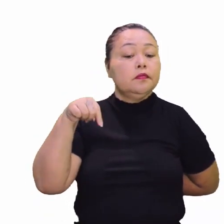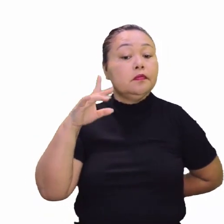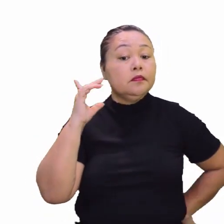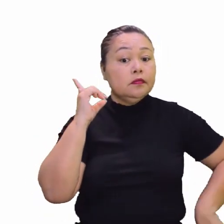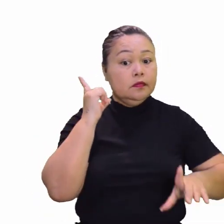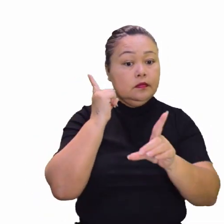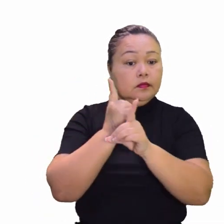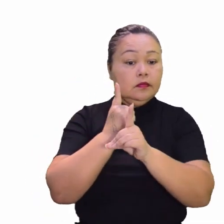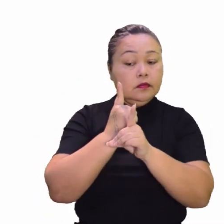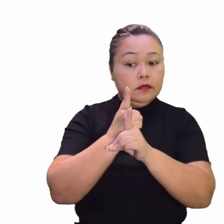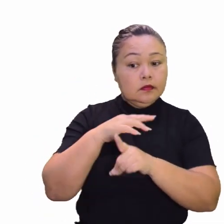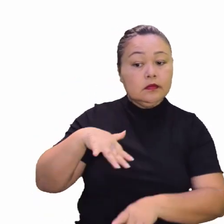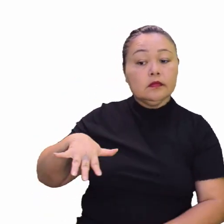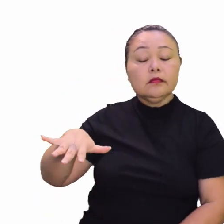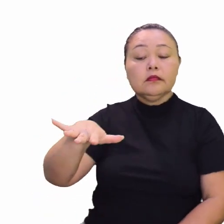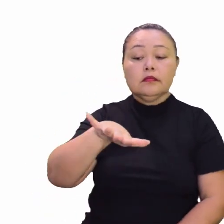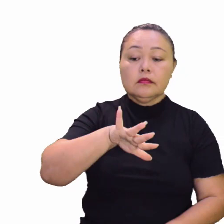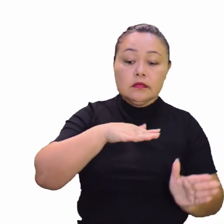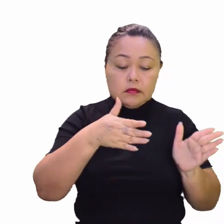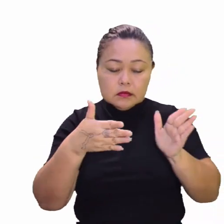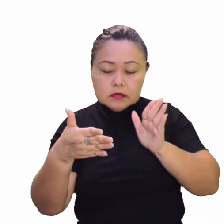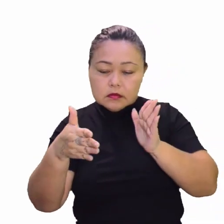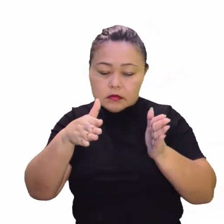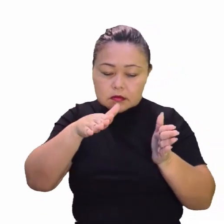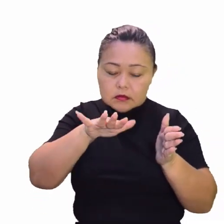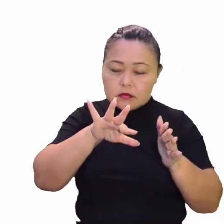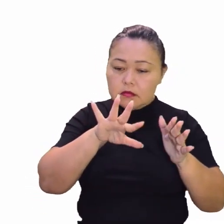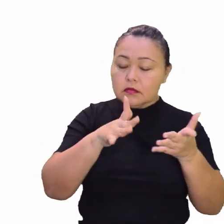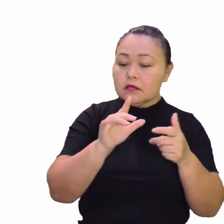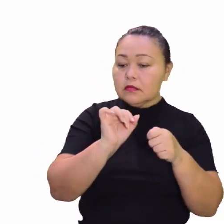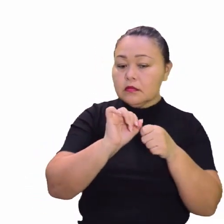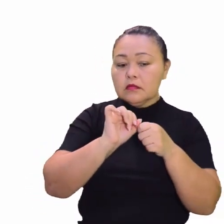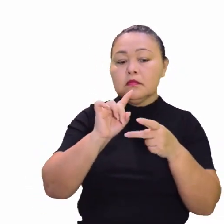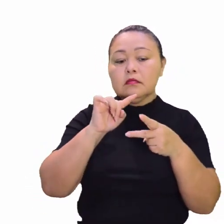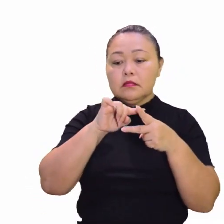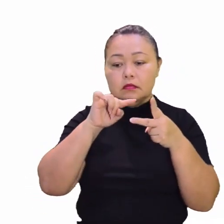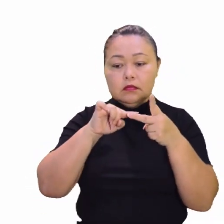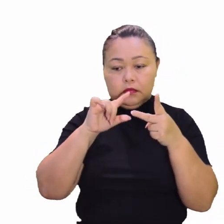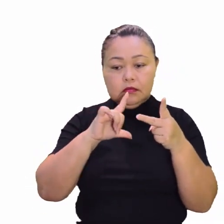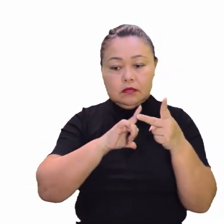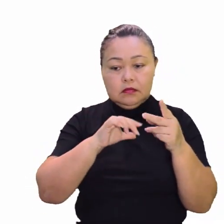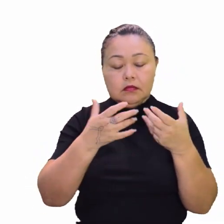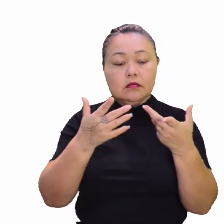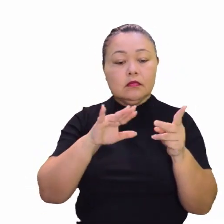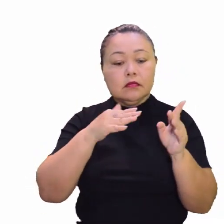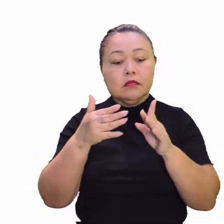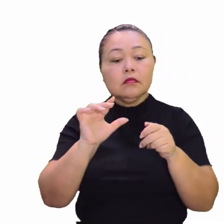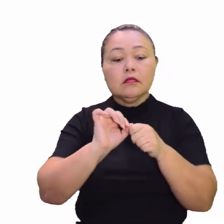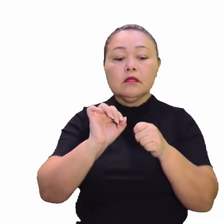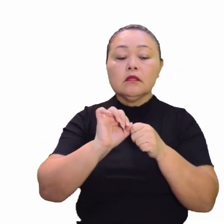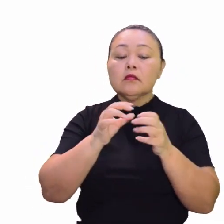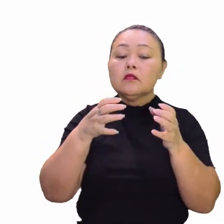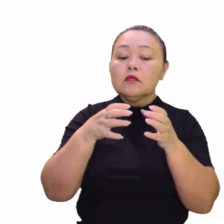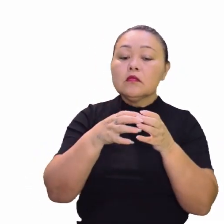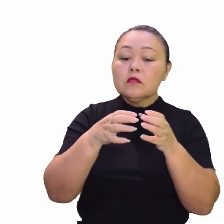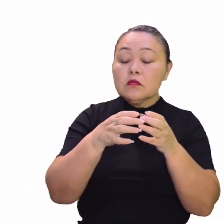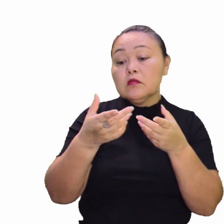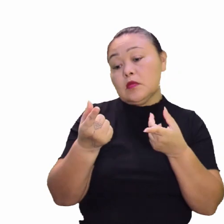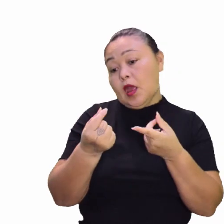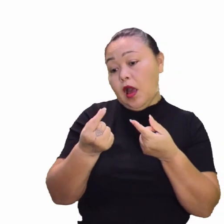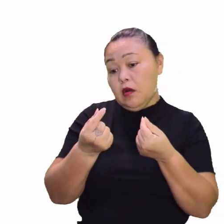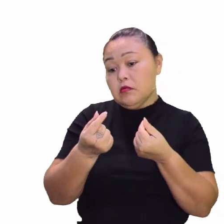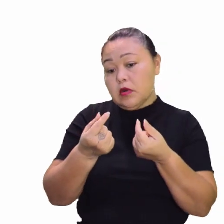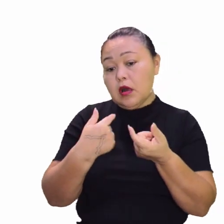encontrar nessas áreas, professor, de transição, a gente vai encontrar algumas espécies de valor econômico,